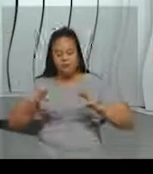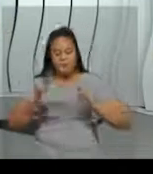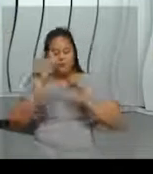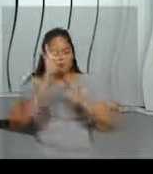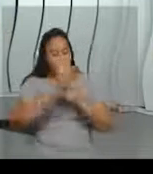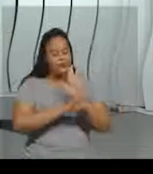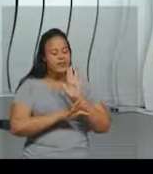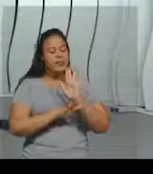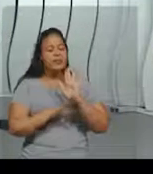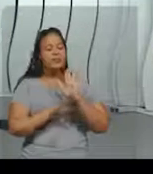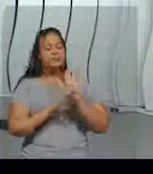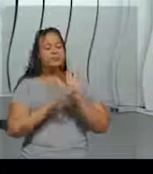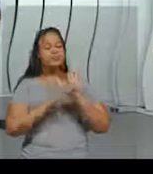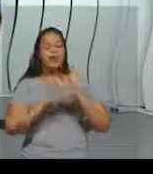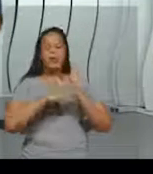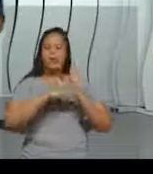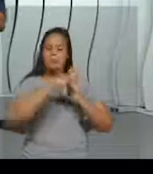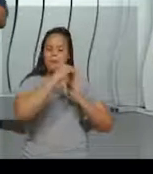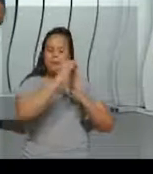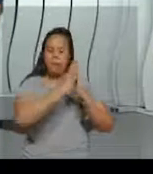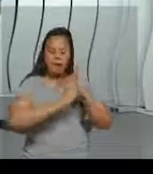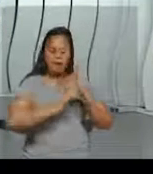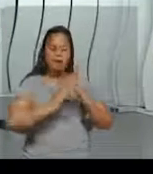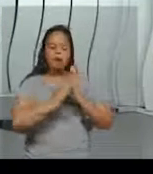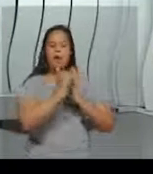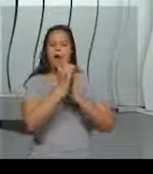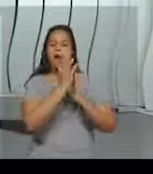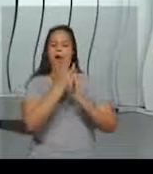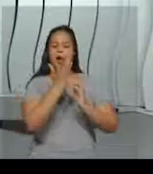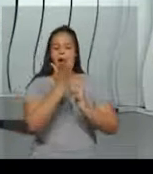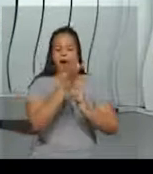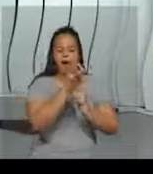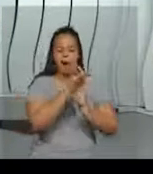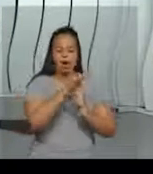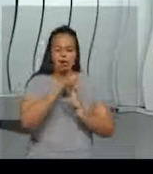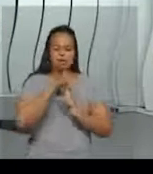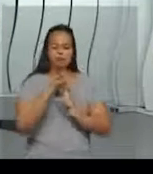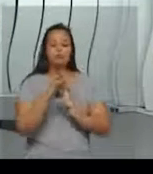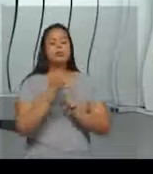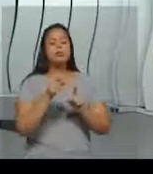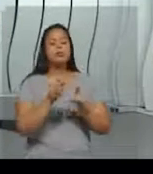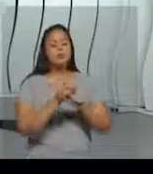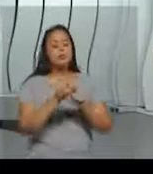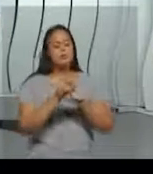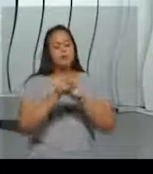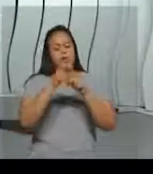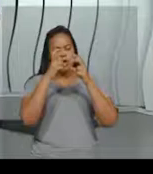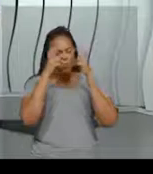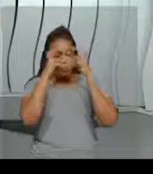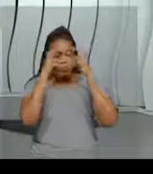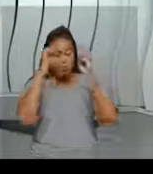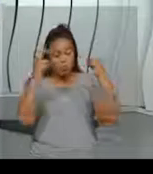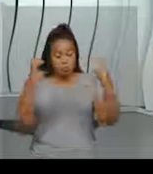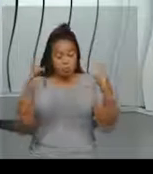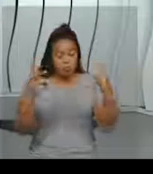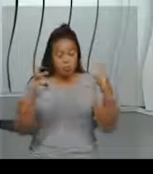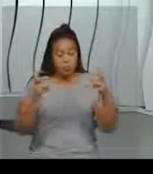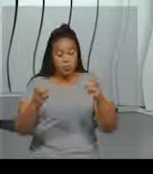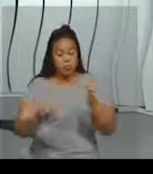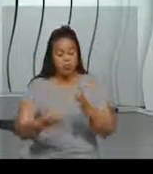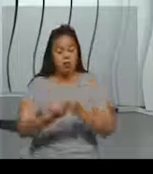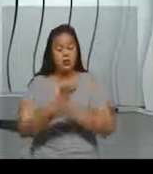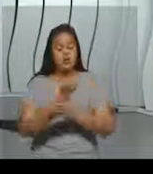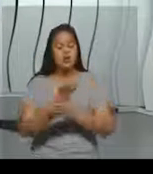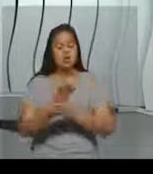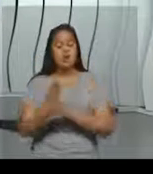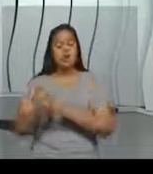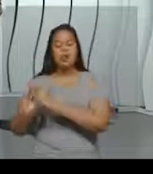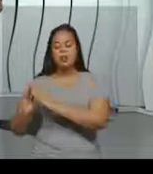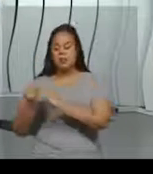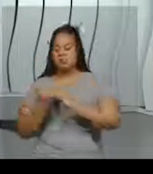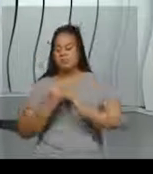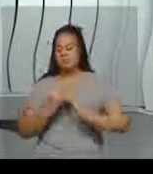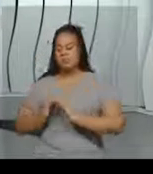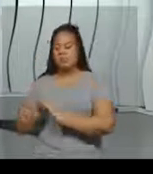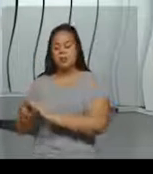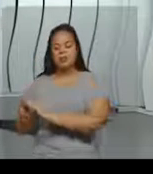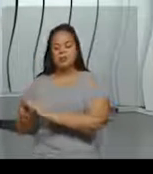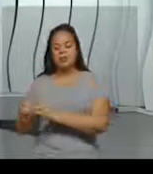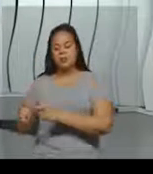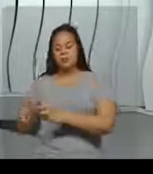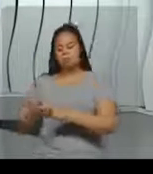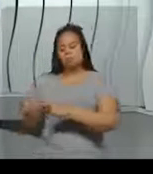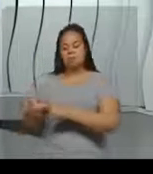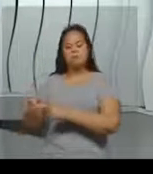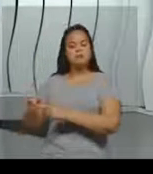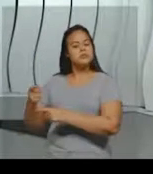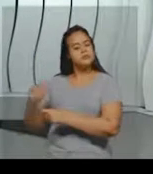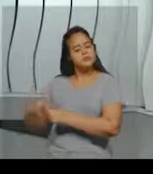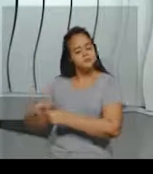arte, é uma cultura que surge primordialmente nas periferias das grandes cidades. E a